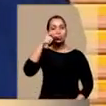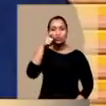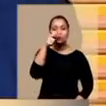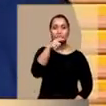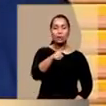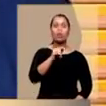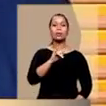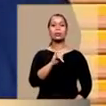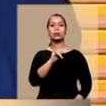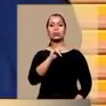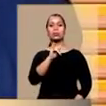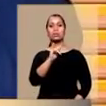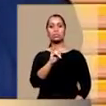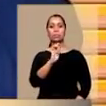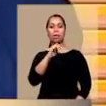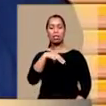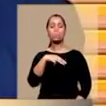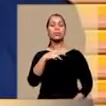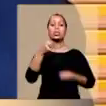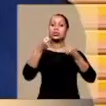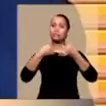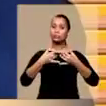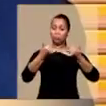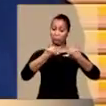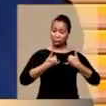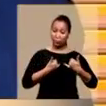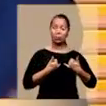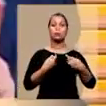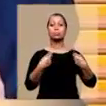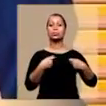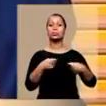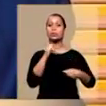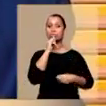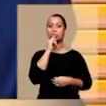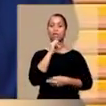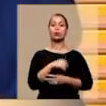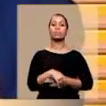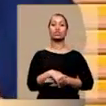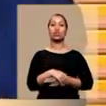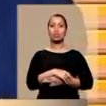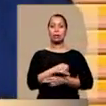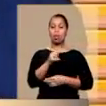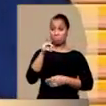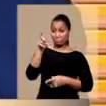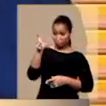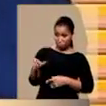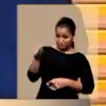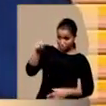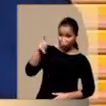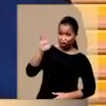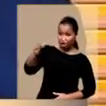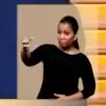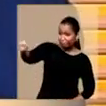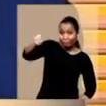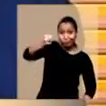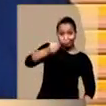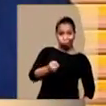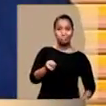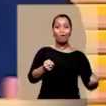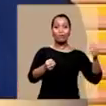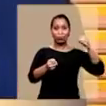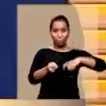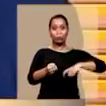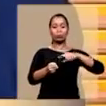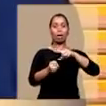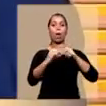digamos assim, da IBM lá em Hortolândia. Né? E eles me disseram que eles tiveram que desaposentar alguns profissionais que eram programadores COBOL,